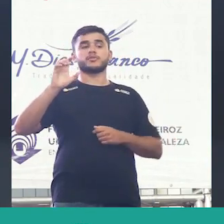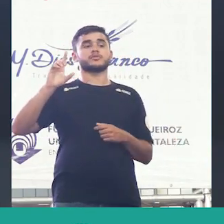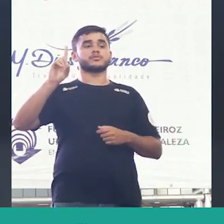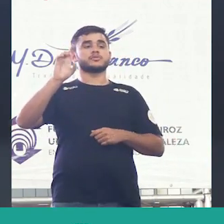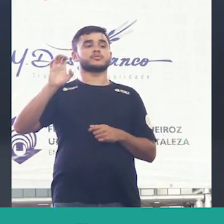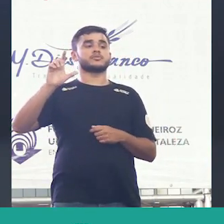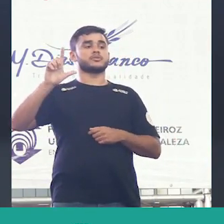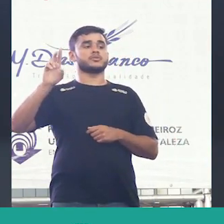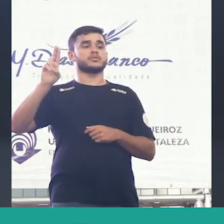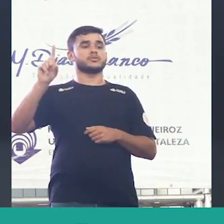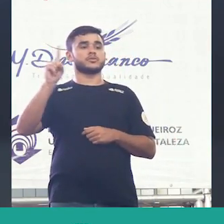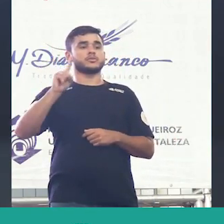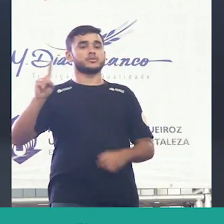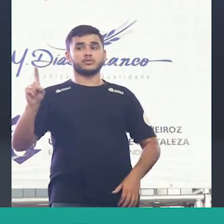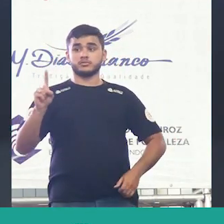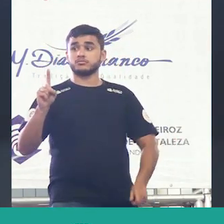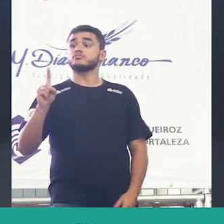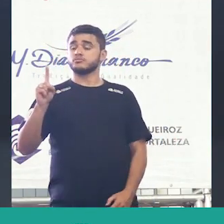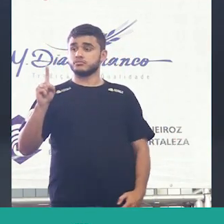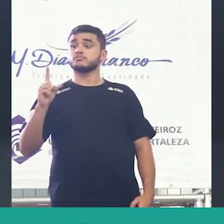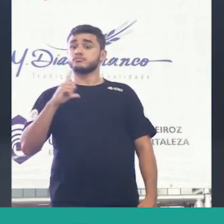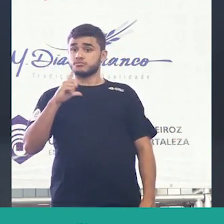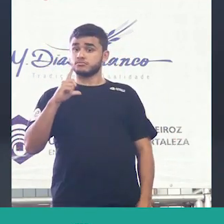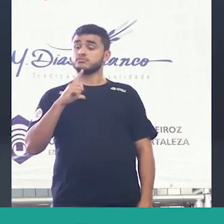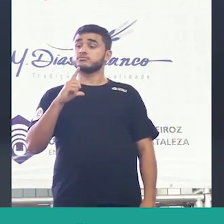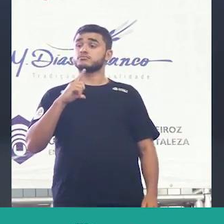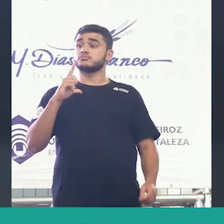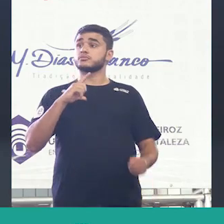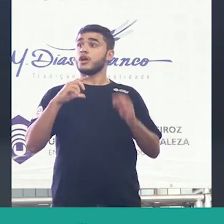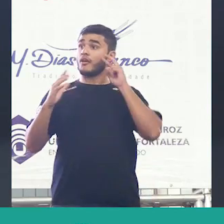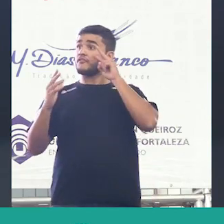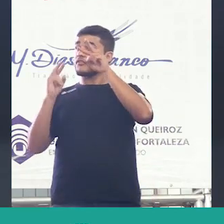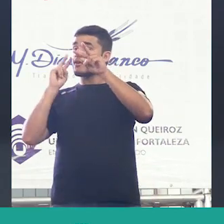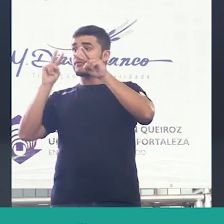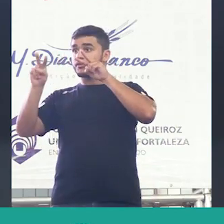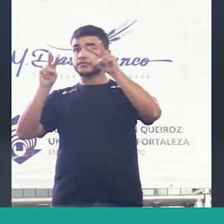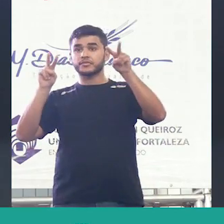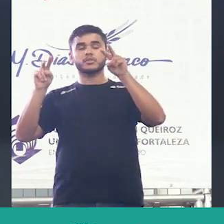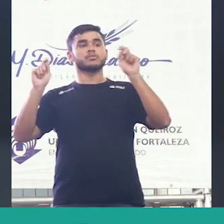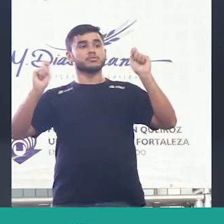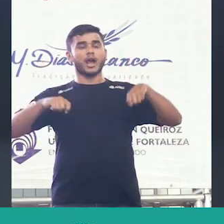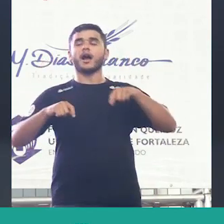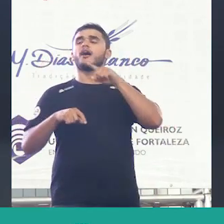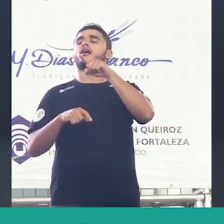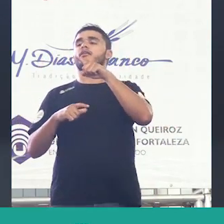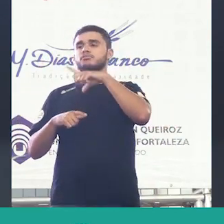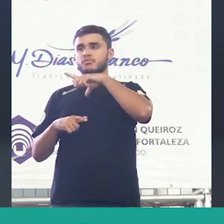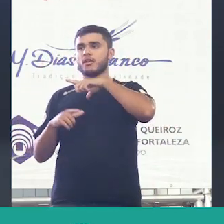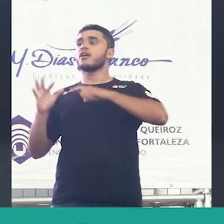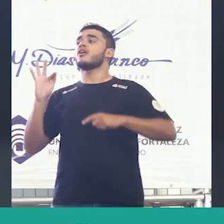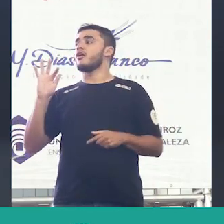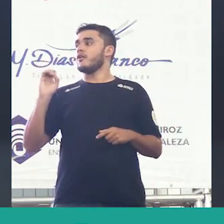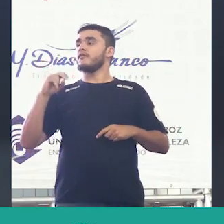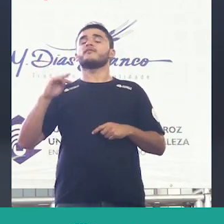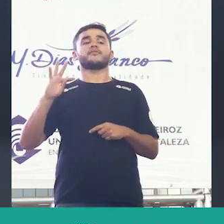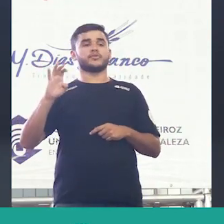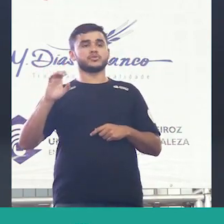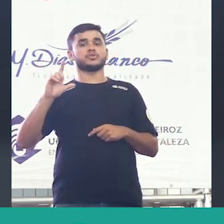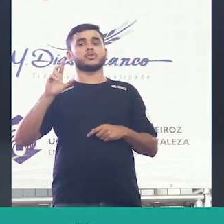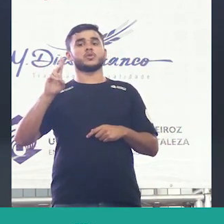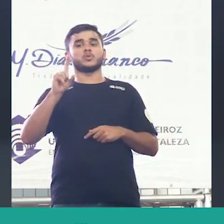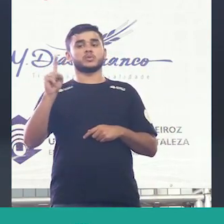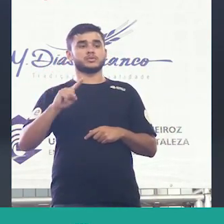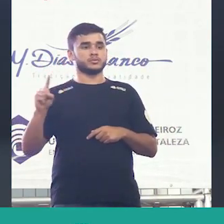Fonte de luz. Tudo aquilo que é visível. O que é fonte de